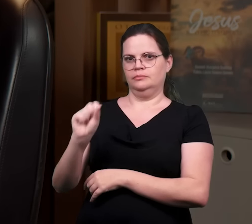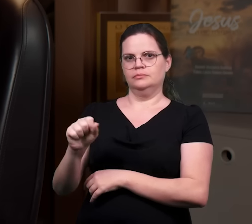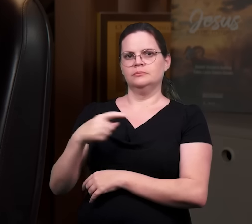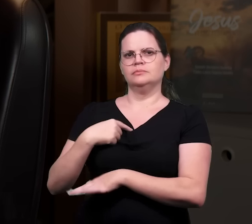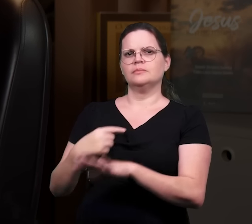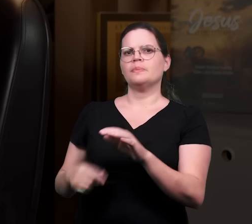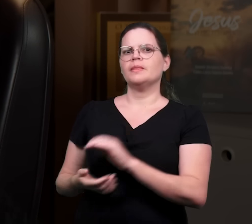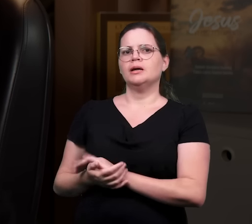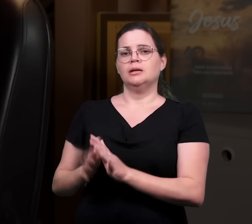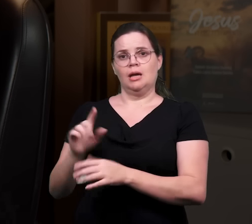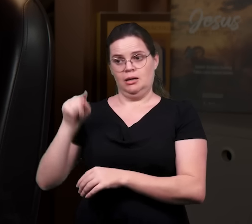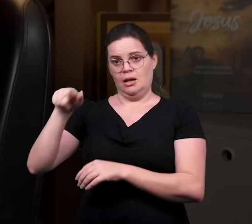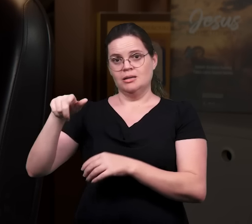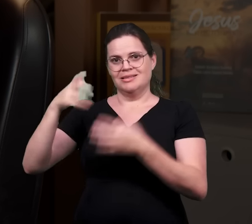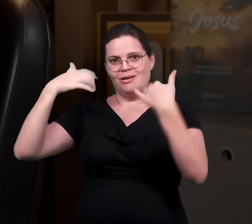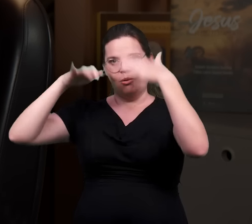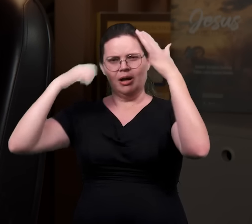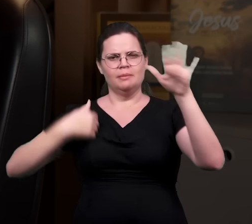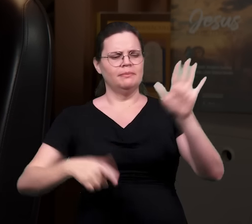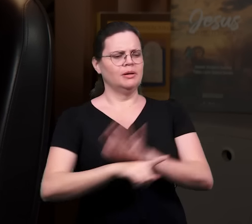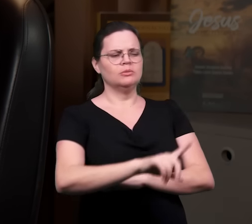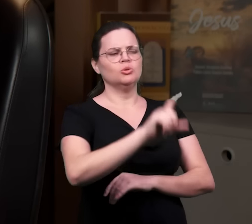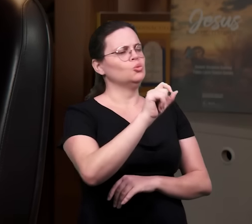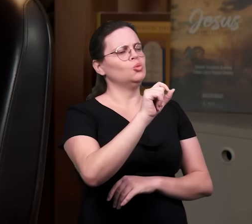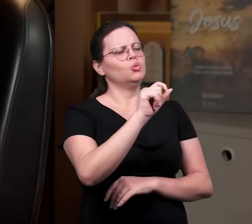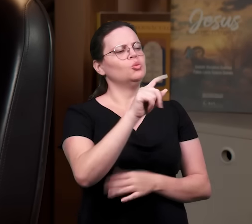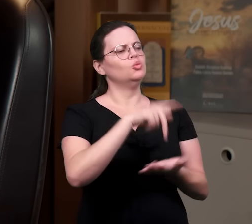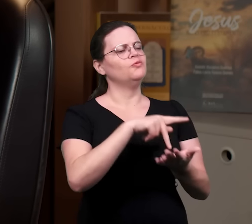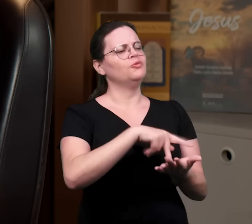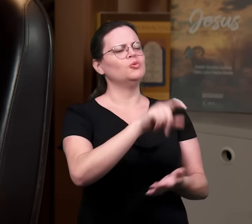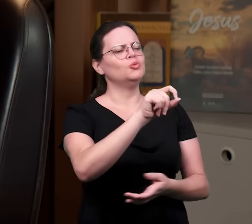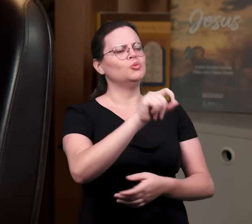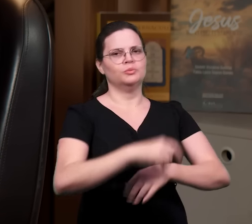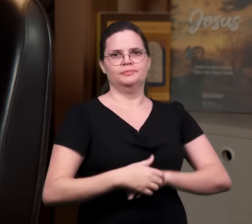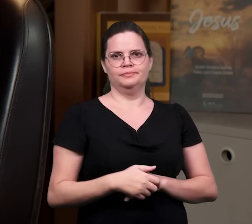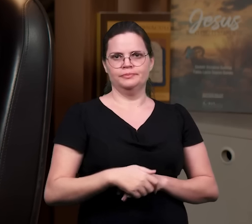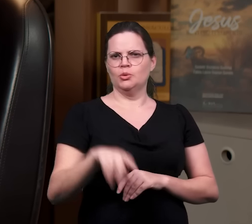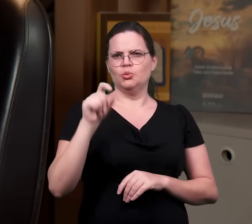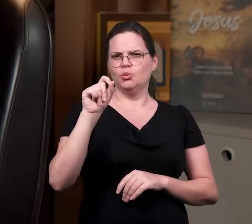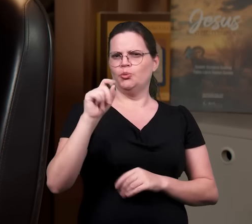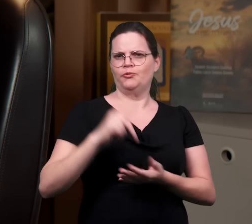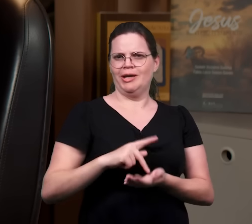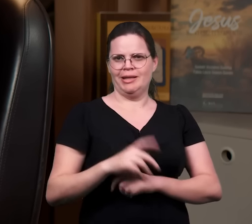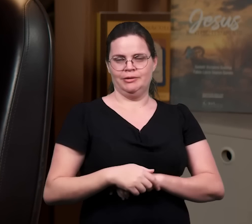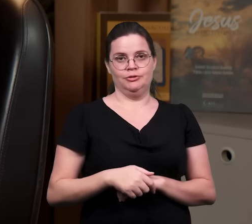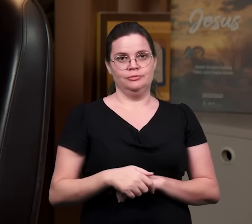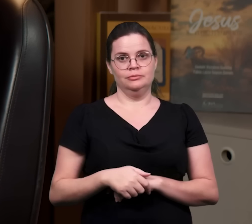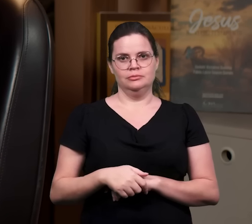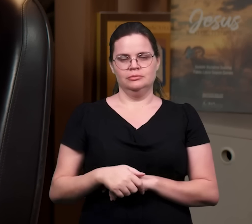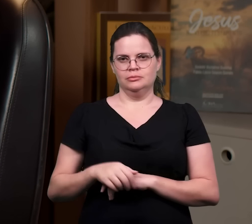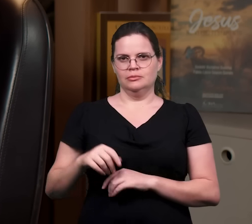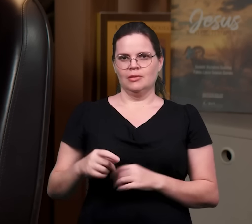e ele pergunta o que é a verdade, né? Então veja assim que paralelo interessante, né? Faraó não reconheceu